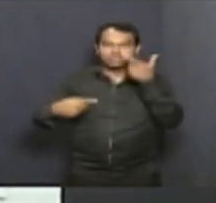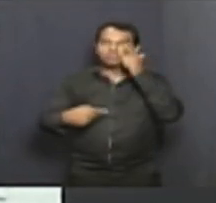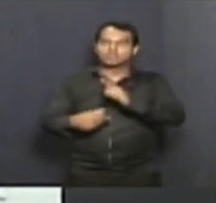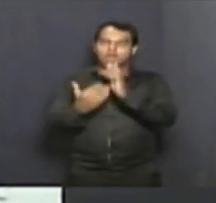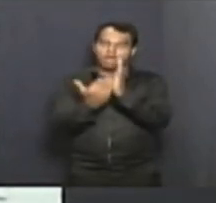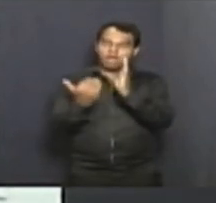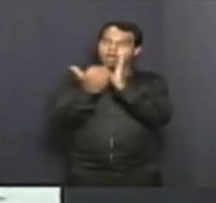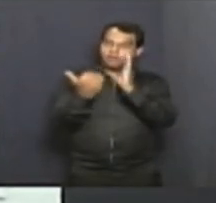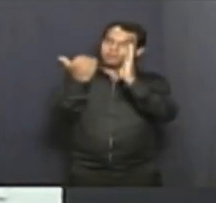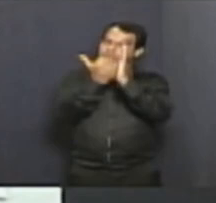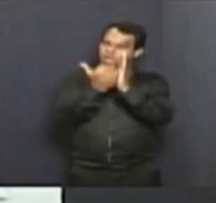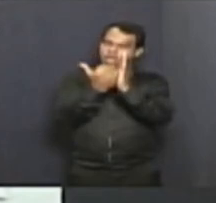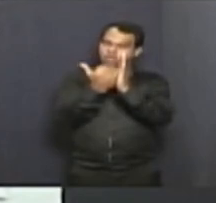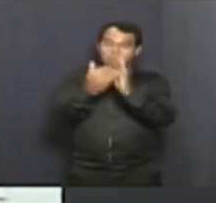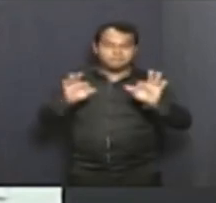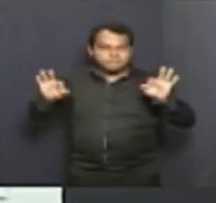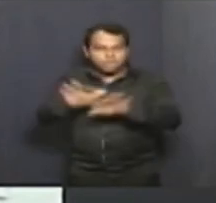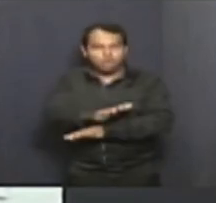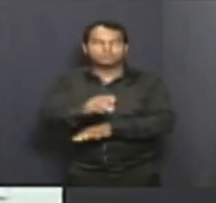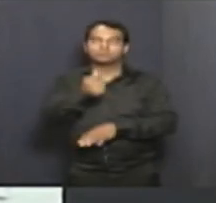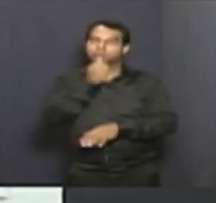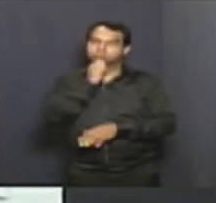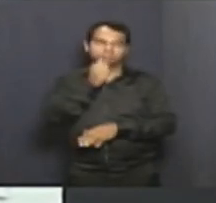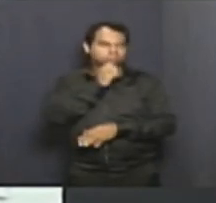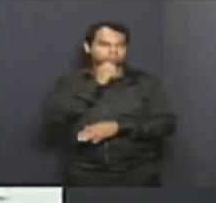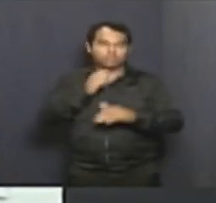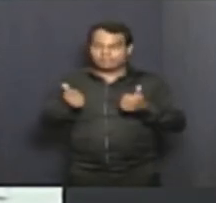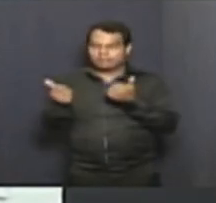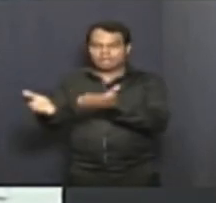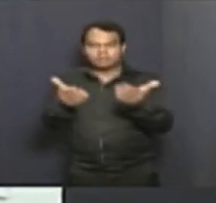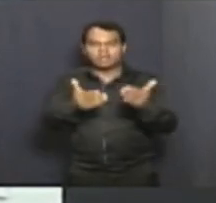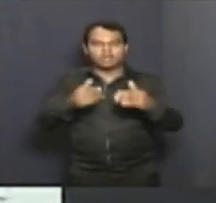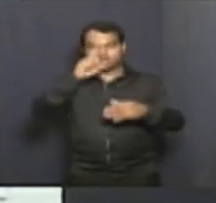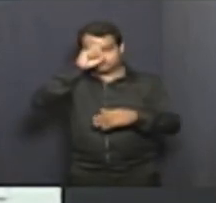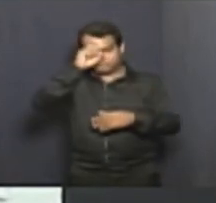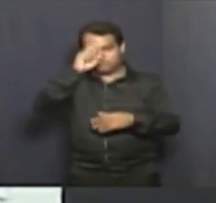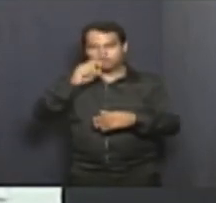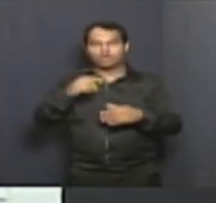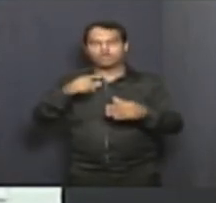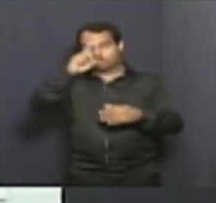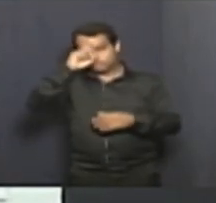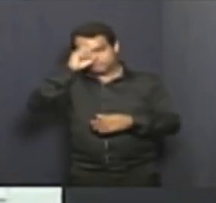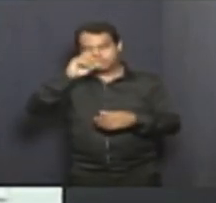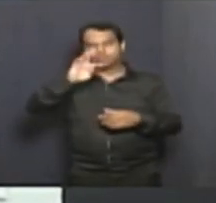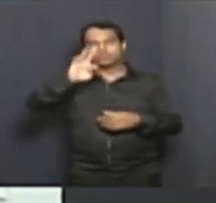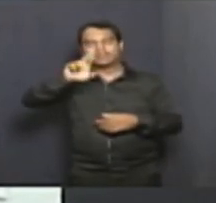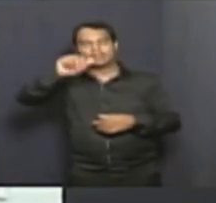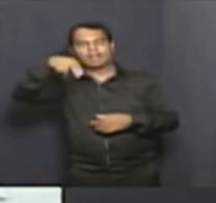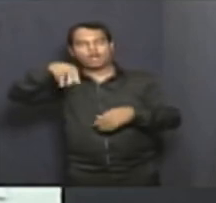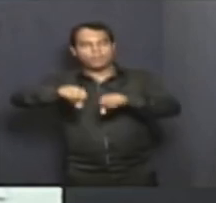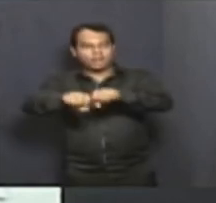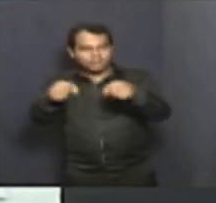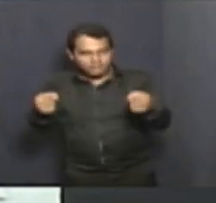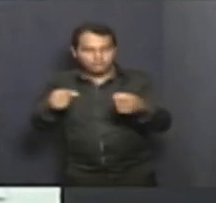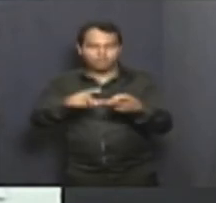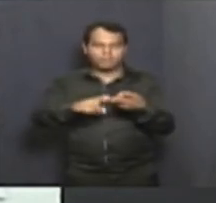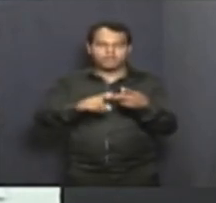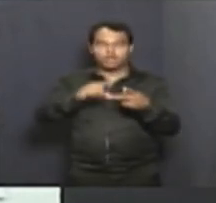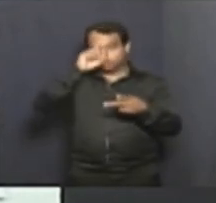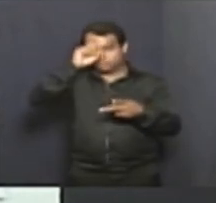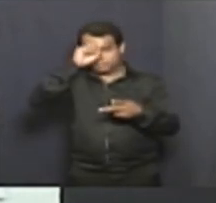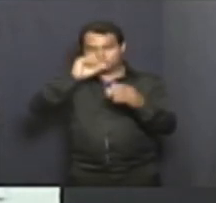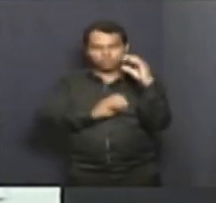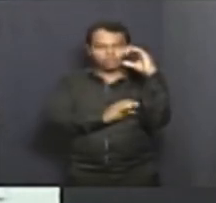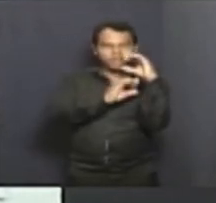conseguimos ainda implementar todos os entregas hospitais mas o hospital do trauma do hospital do câncer aqui em campo grande diminuiu muito